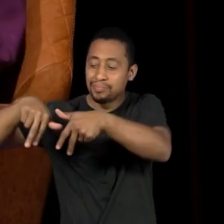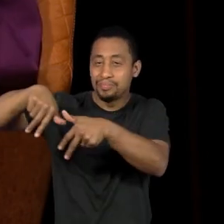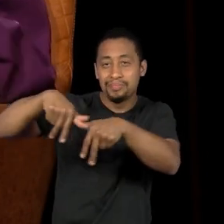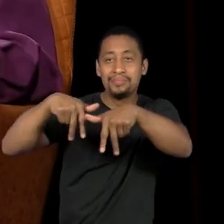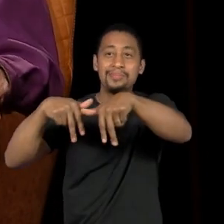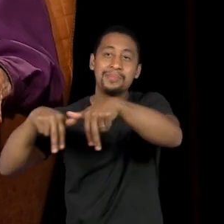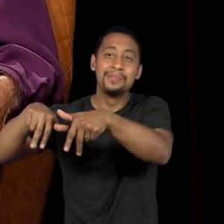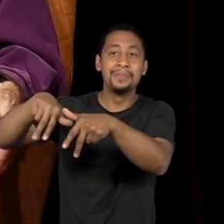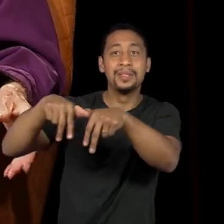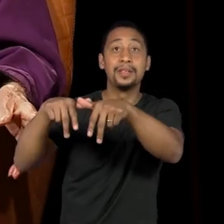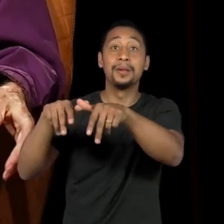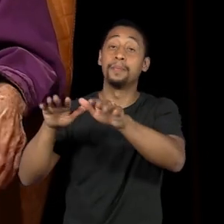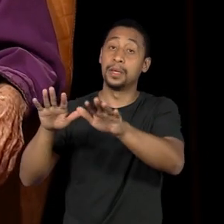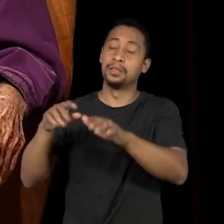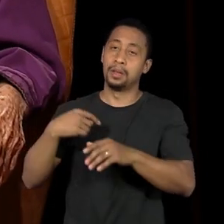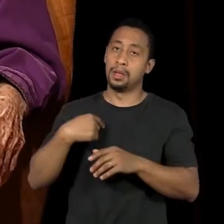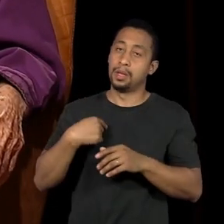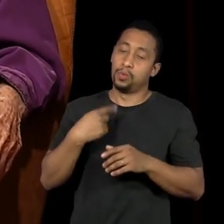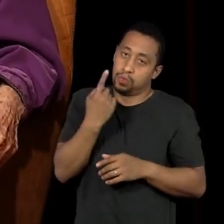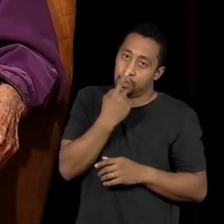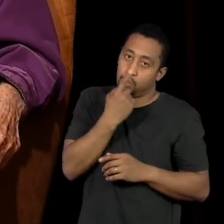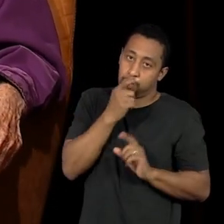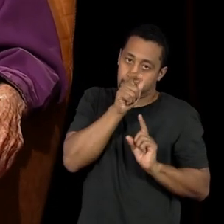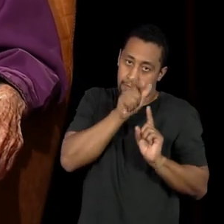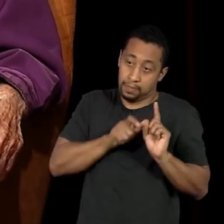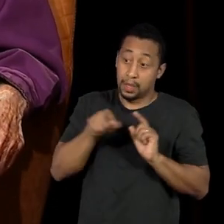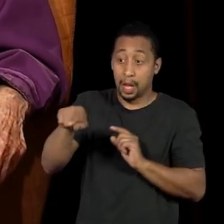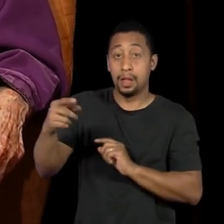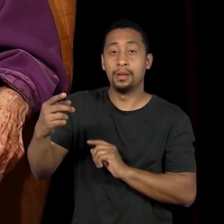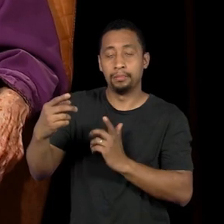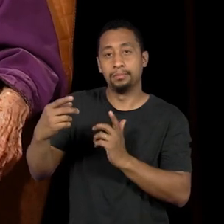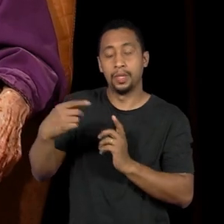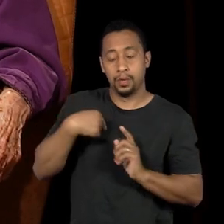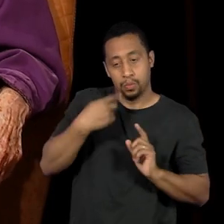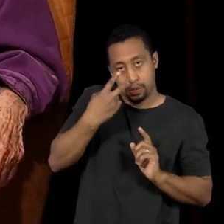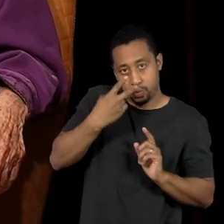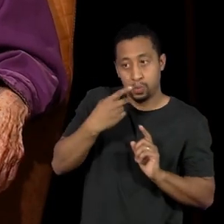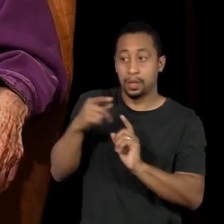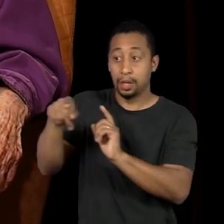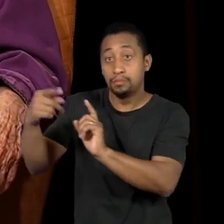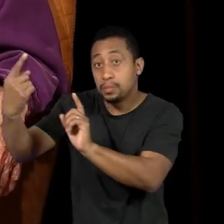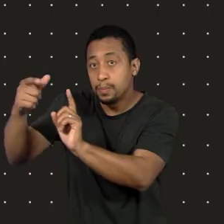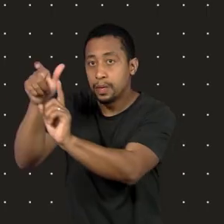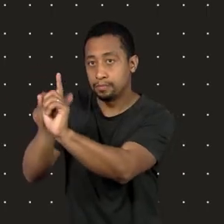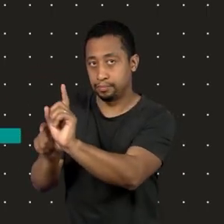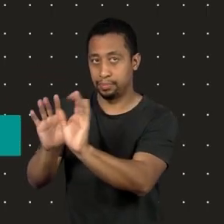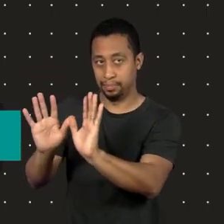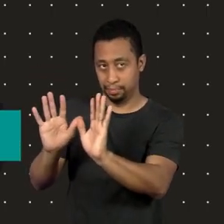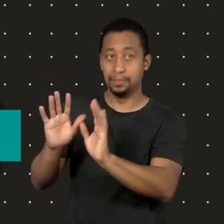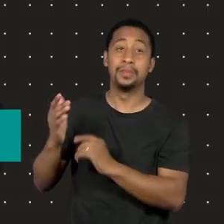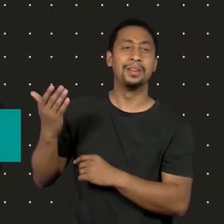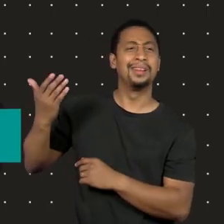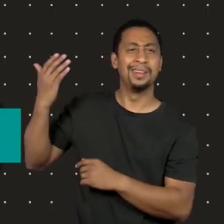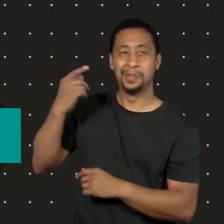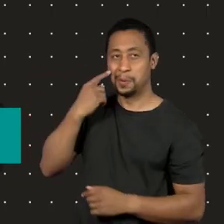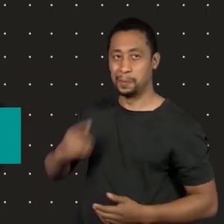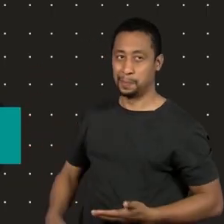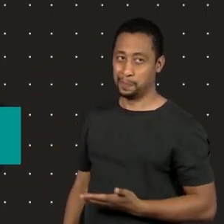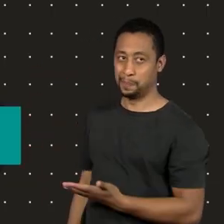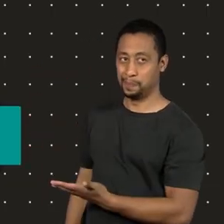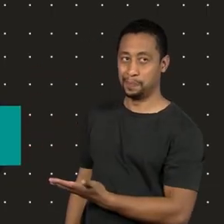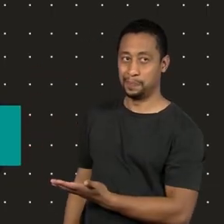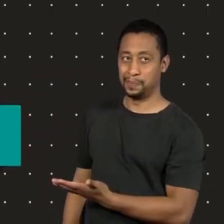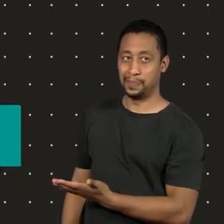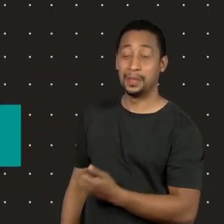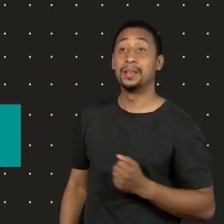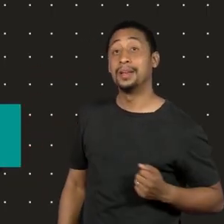eu fazia o segundo papel, não fazia o primeiro papel, porque eu fazia o primeiro papel o bailarino inglês, Michael Holmes.